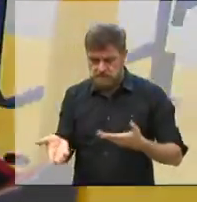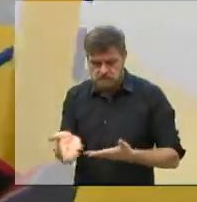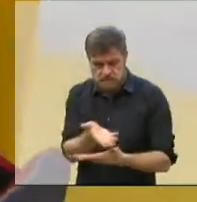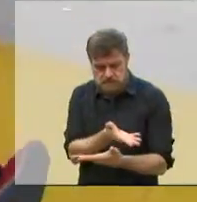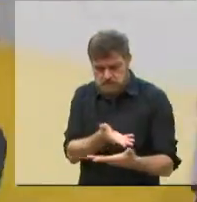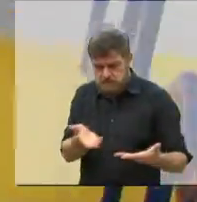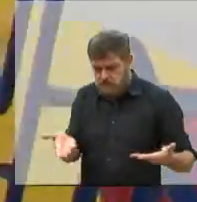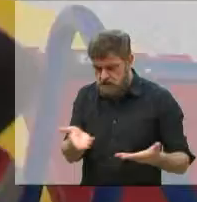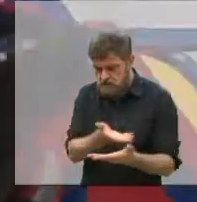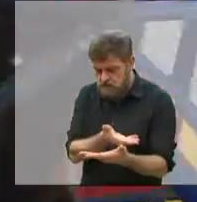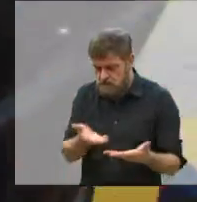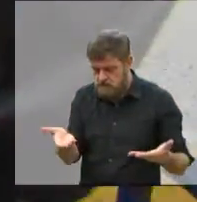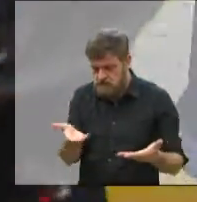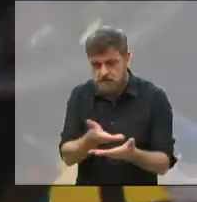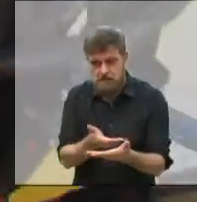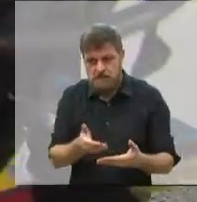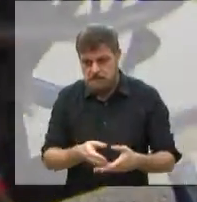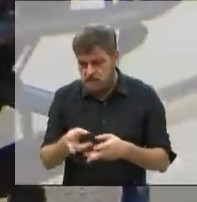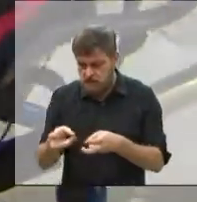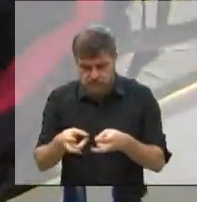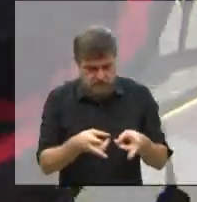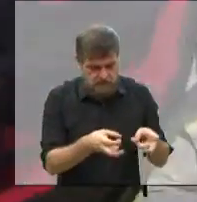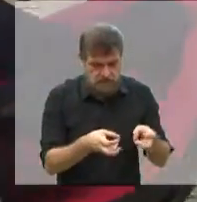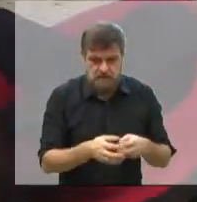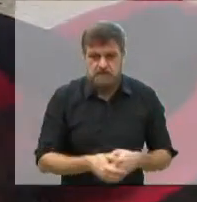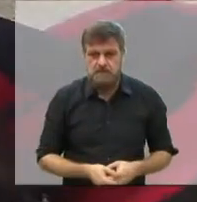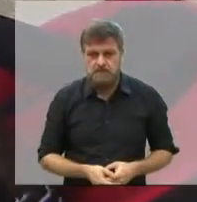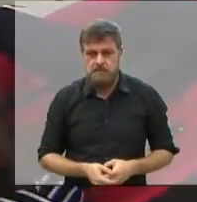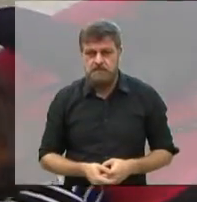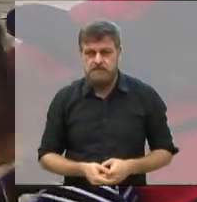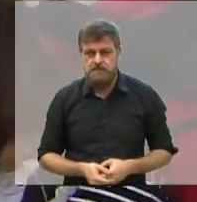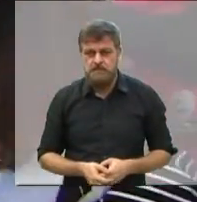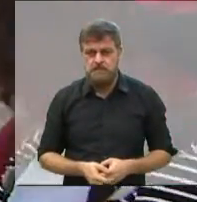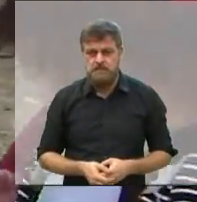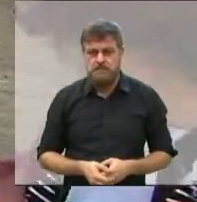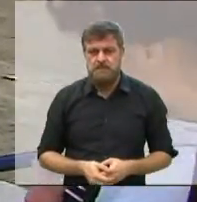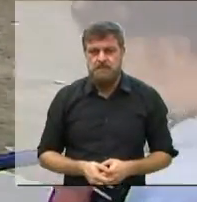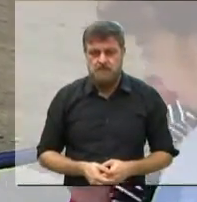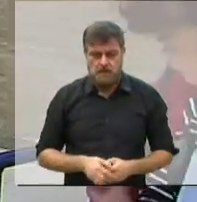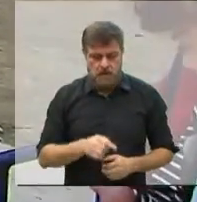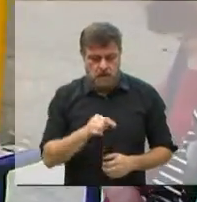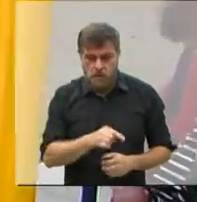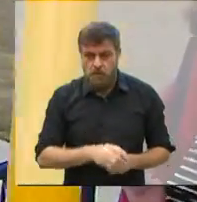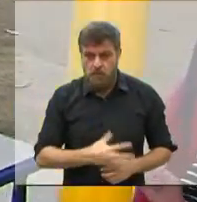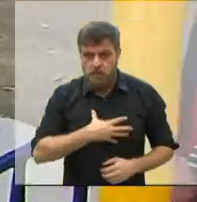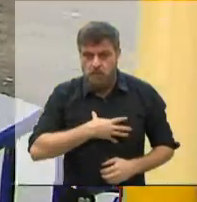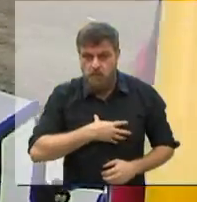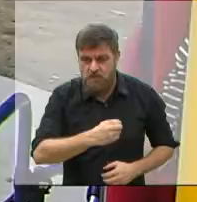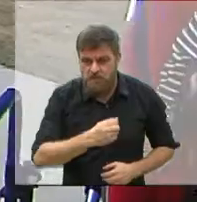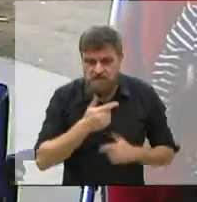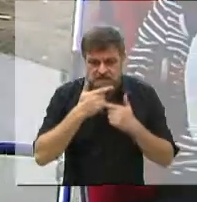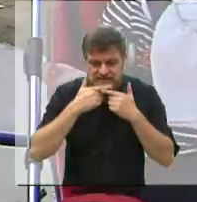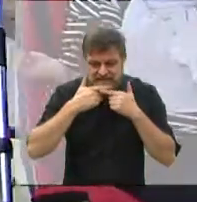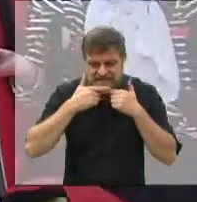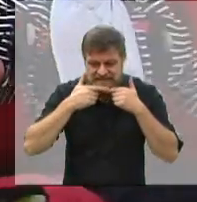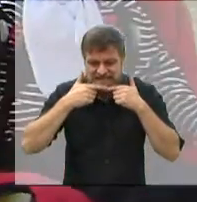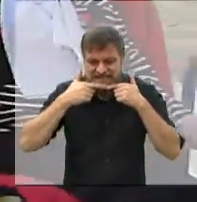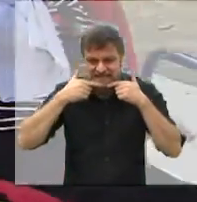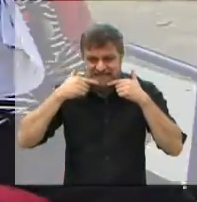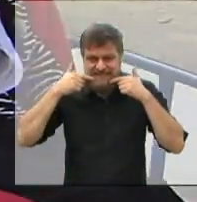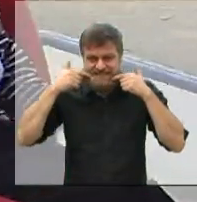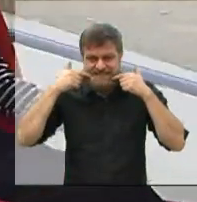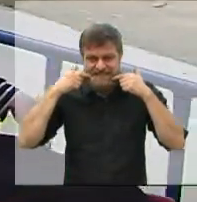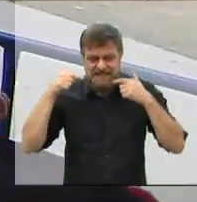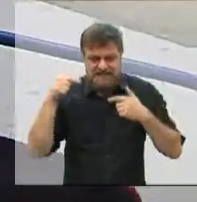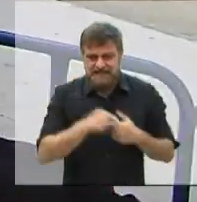entre o menino dela e o outro menino, que o menino dela começou a esboçar uma reação de sorriso, o menino, e